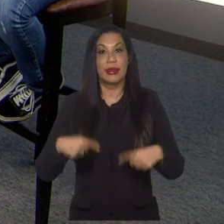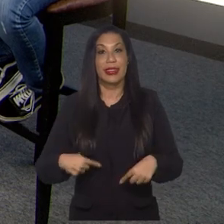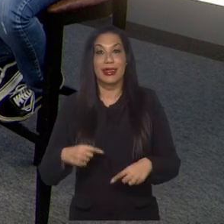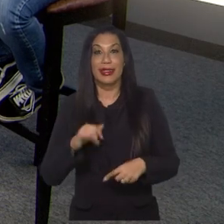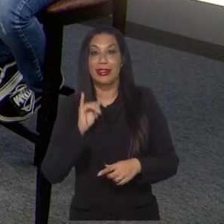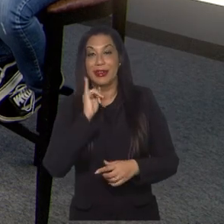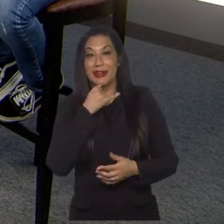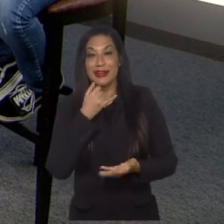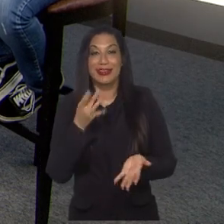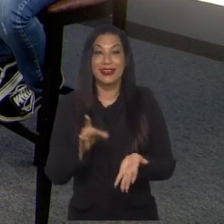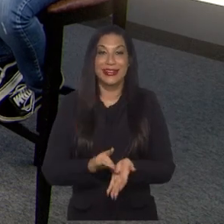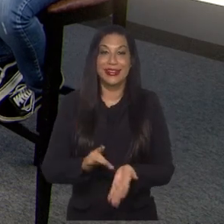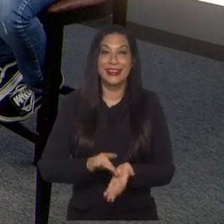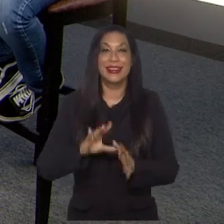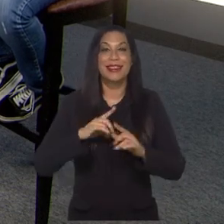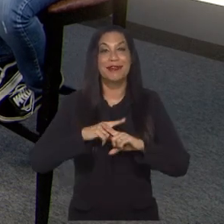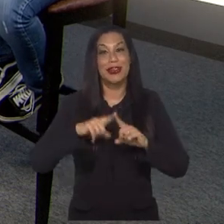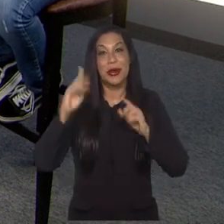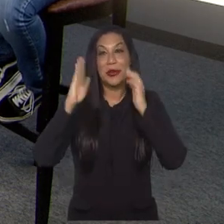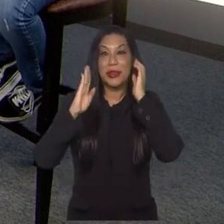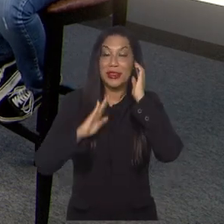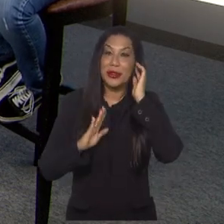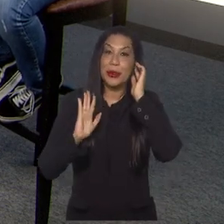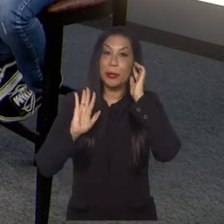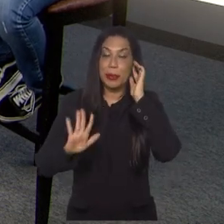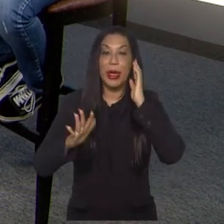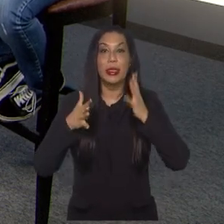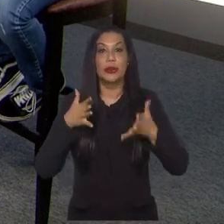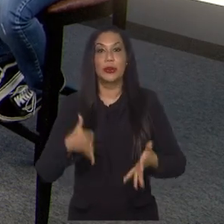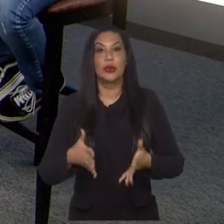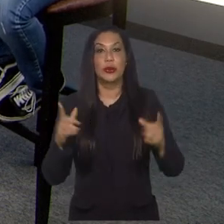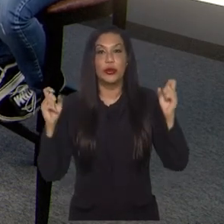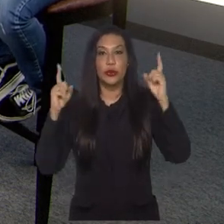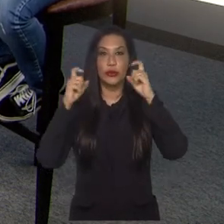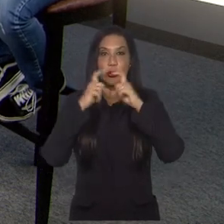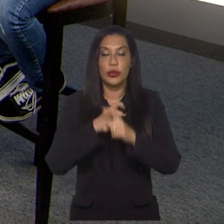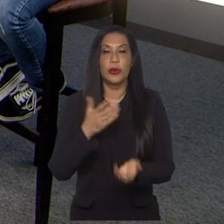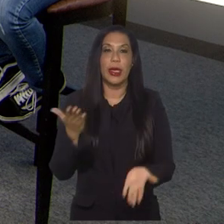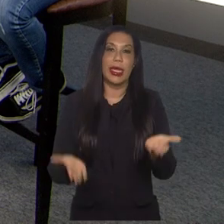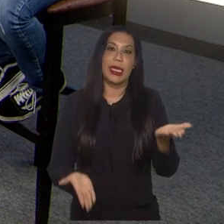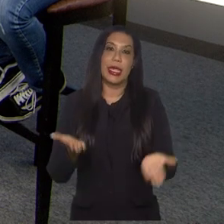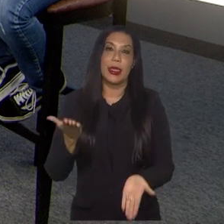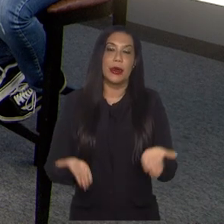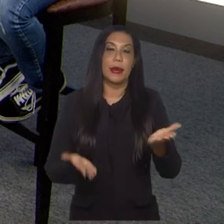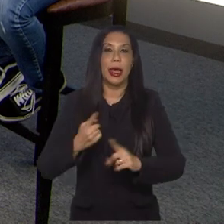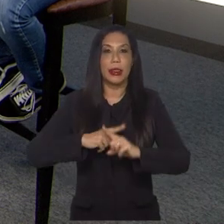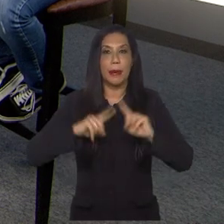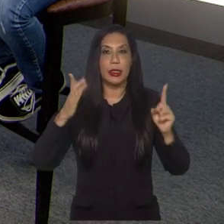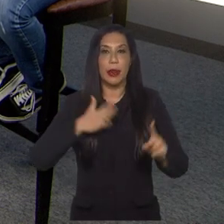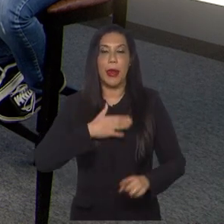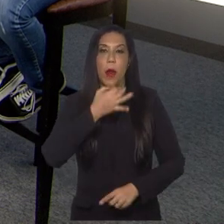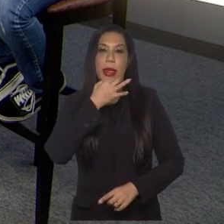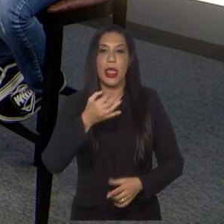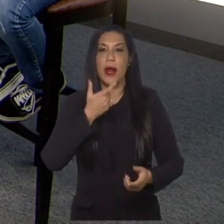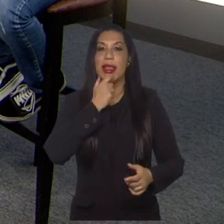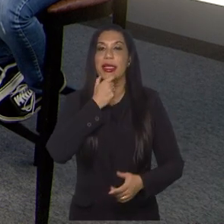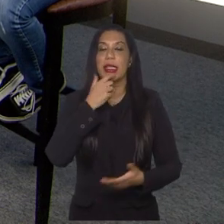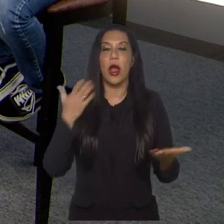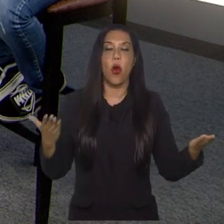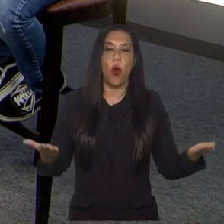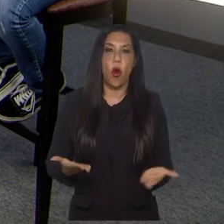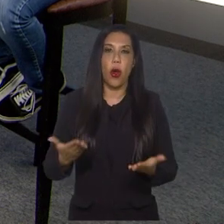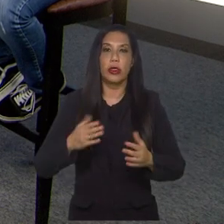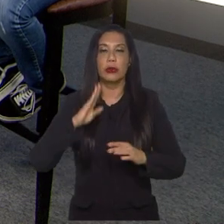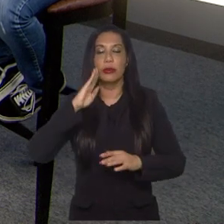né? Mas o Brasil levou. Fizemos um jogo duro, né? Um jogo equilibrado. Mas, para mim, a Inglaterra hoje tem os